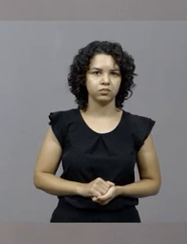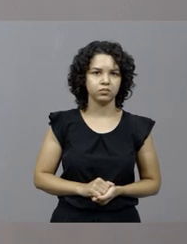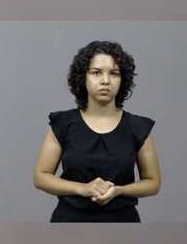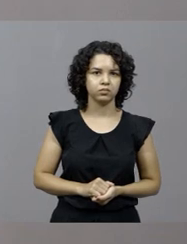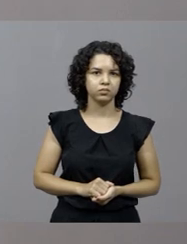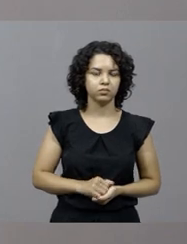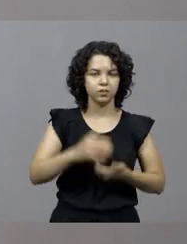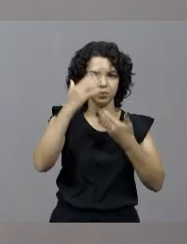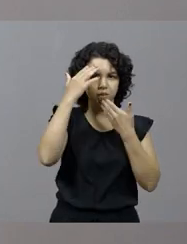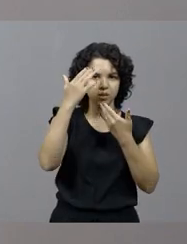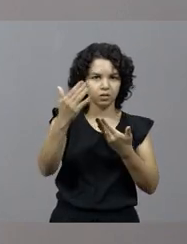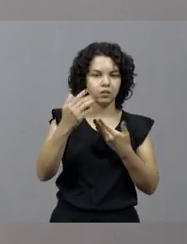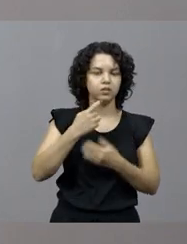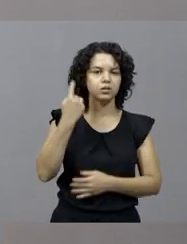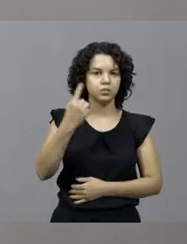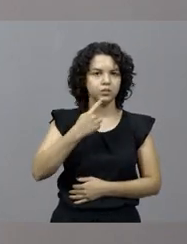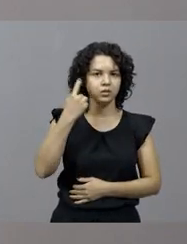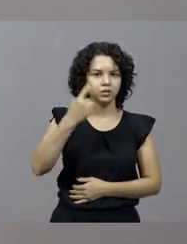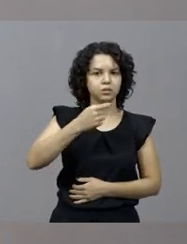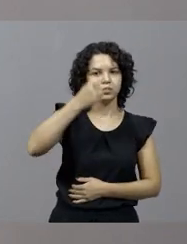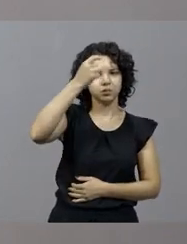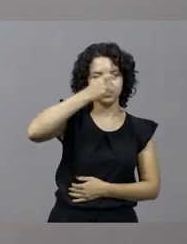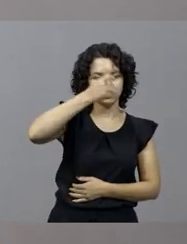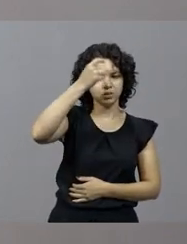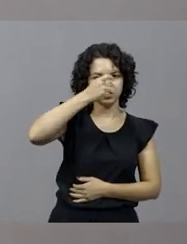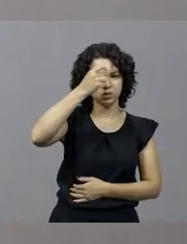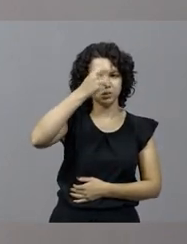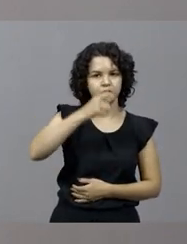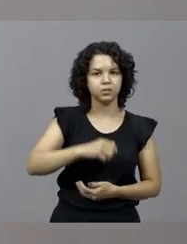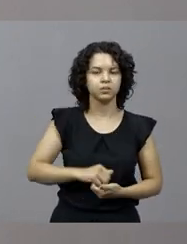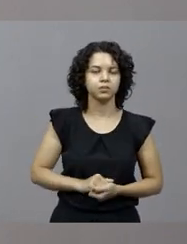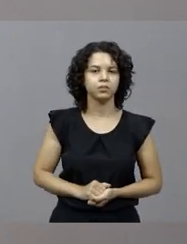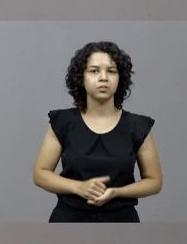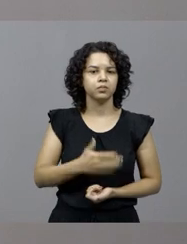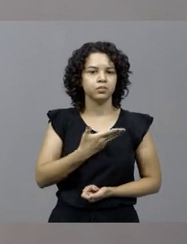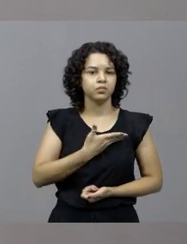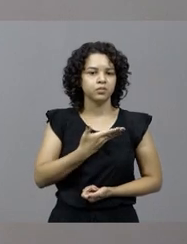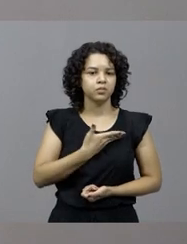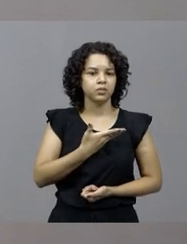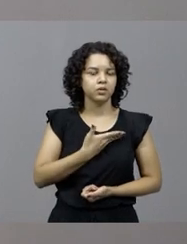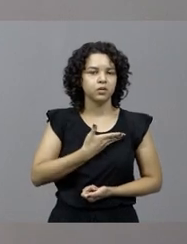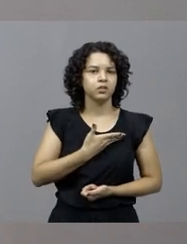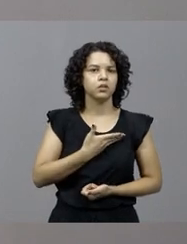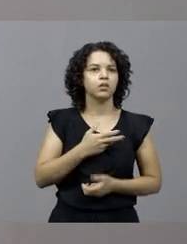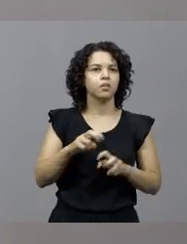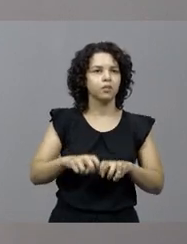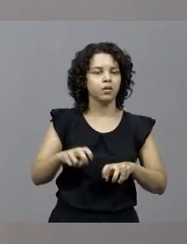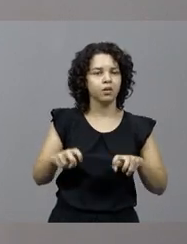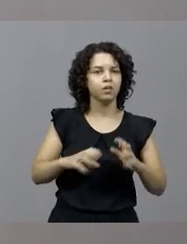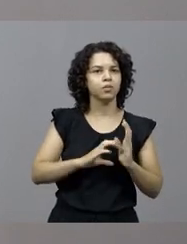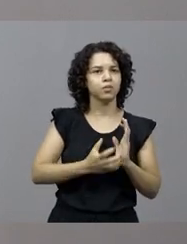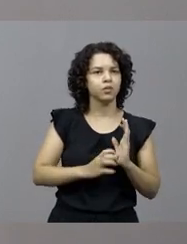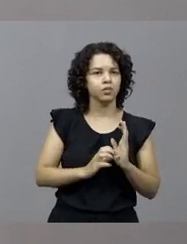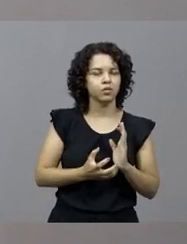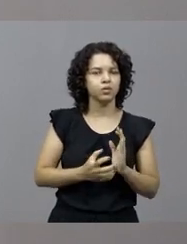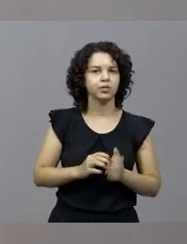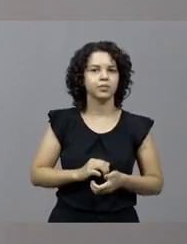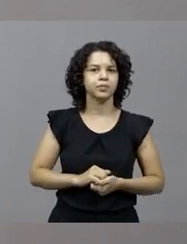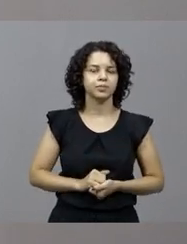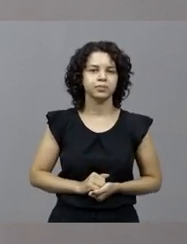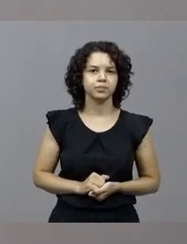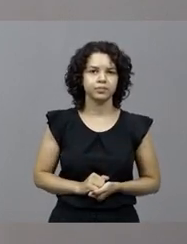Muito obrigado, deputado Maurício Kudillac, nosso colega de bancada, de partido.